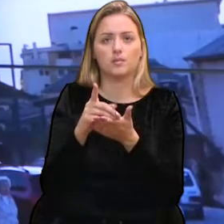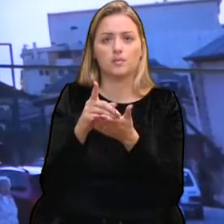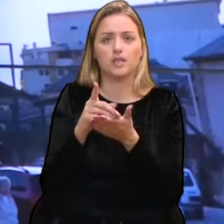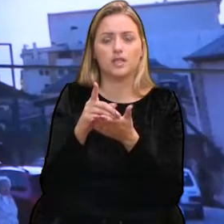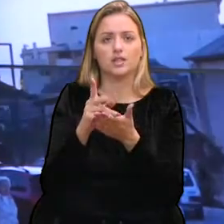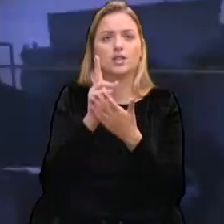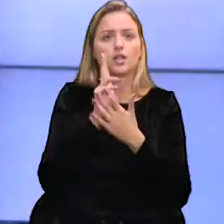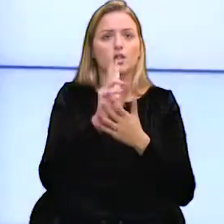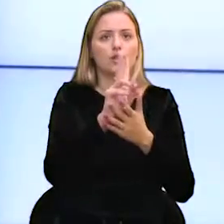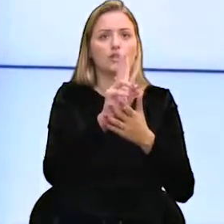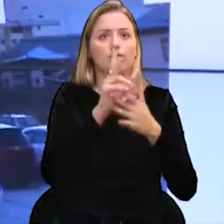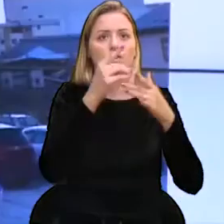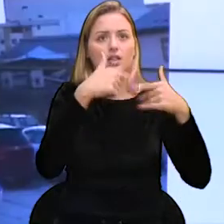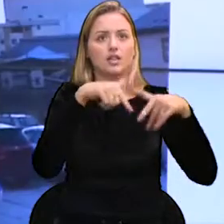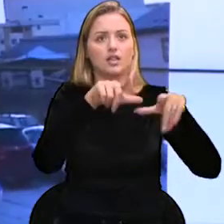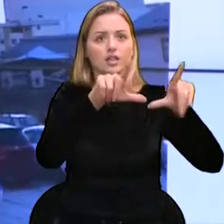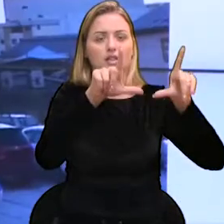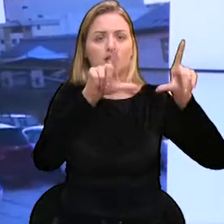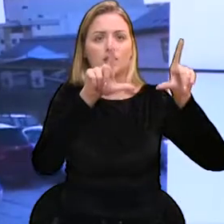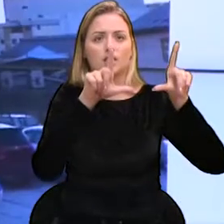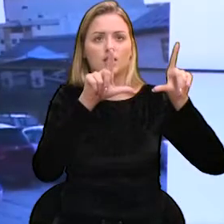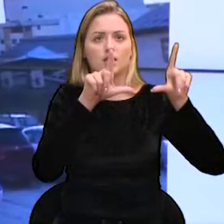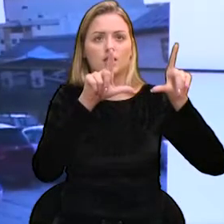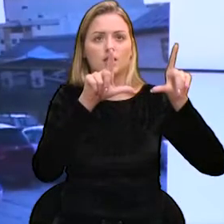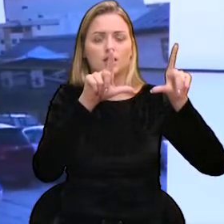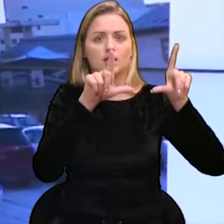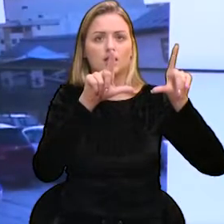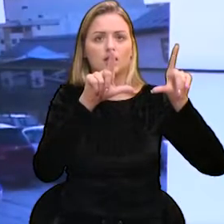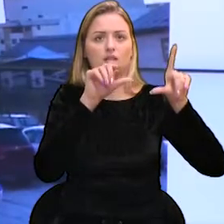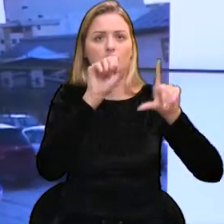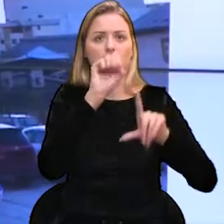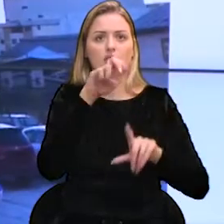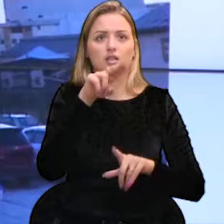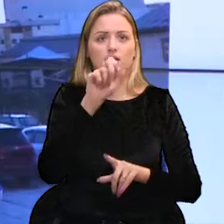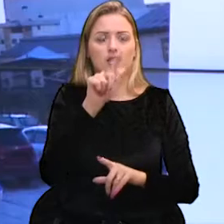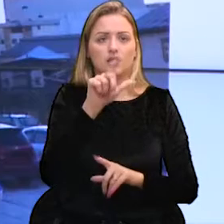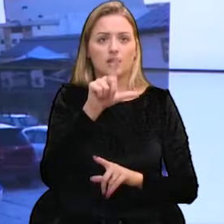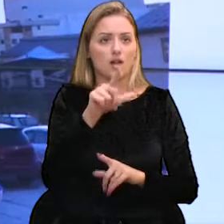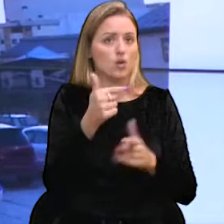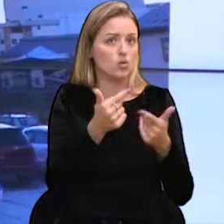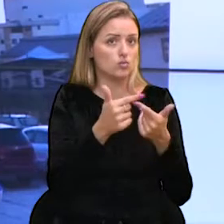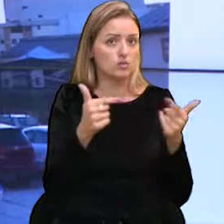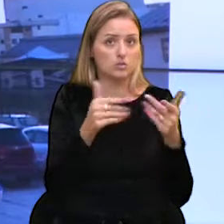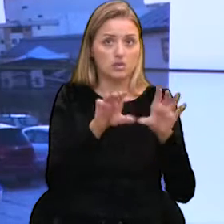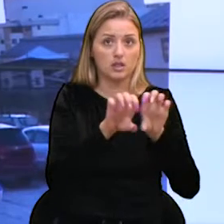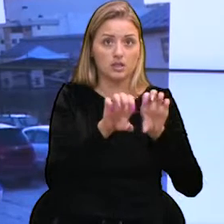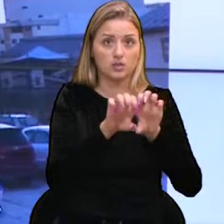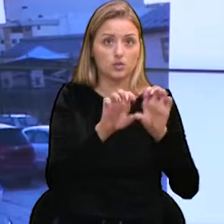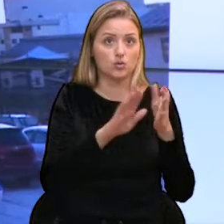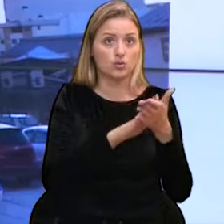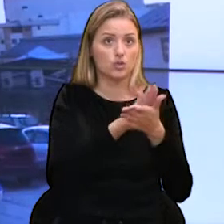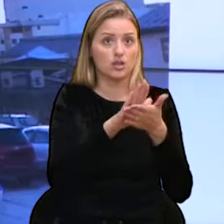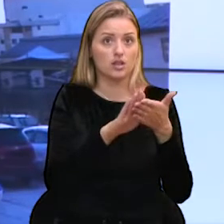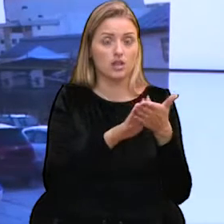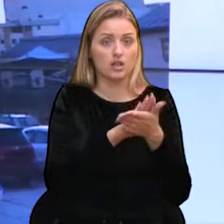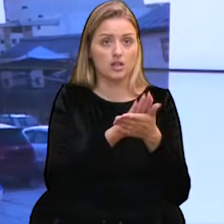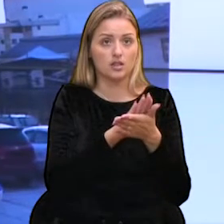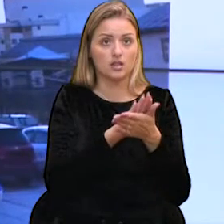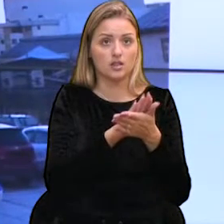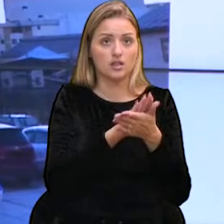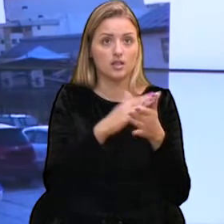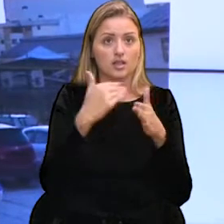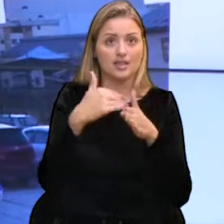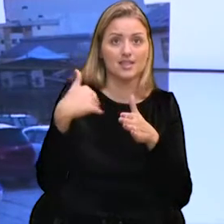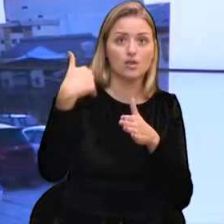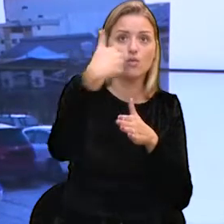nós vemos os senegaleses sem a estrutura sobre eles. Eles estão fora